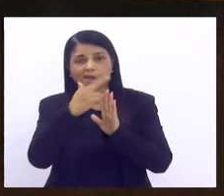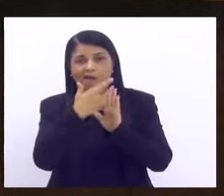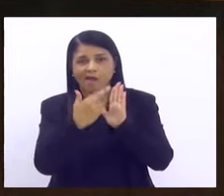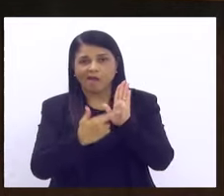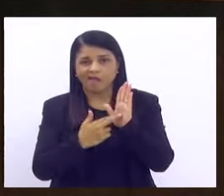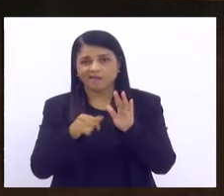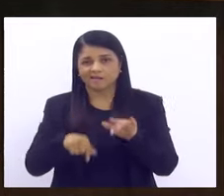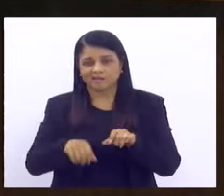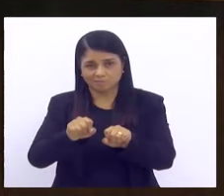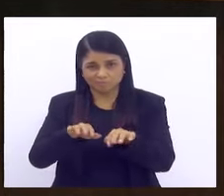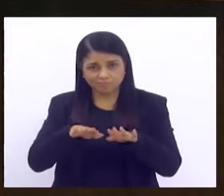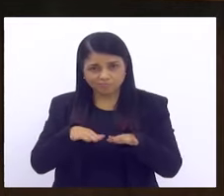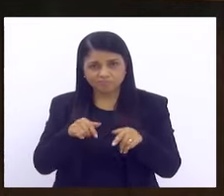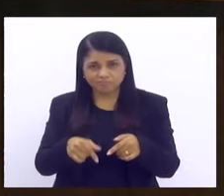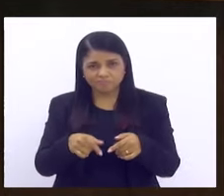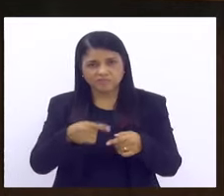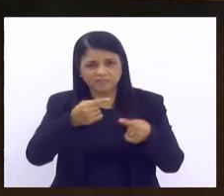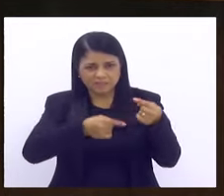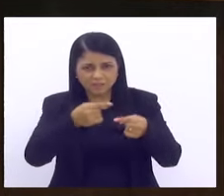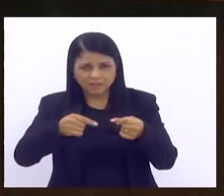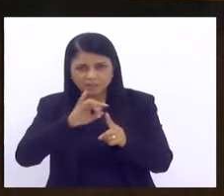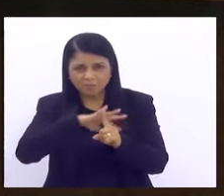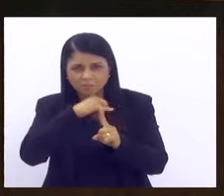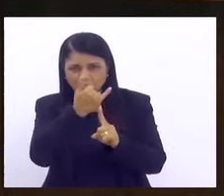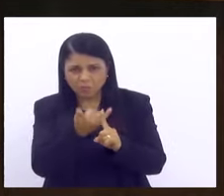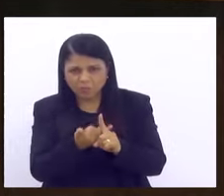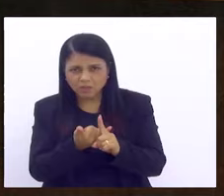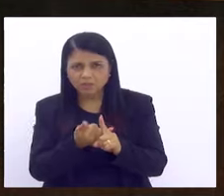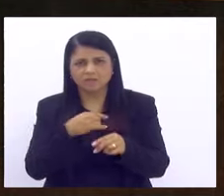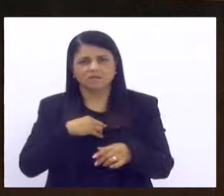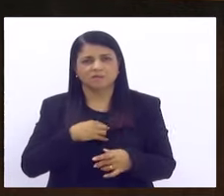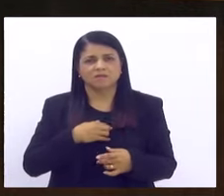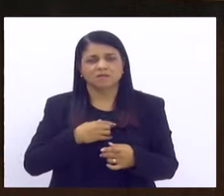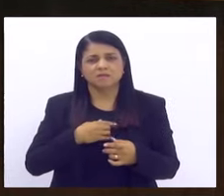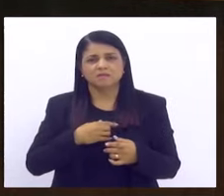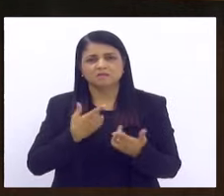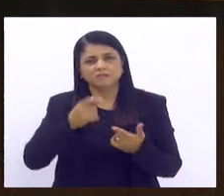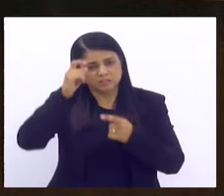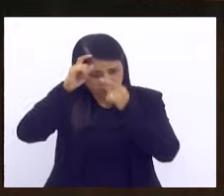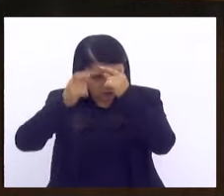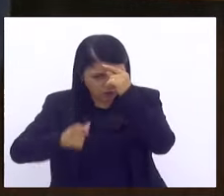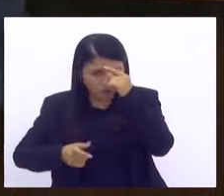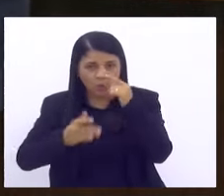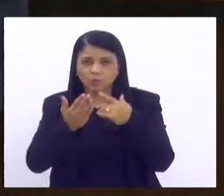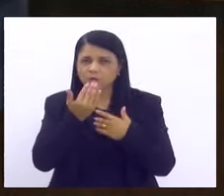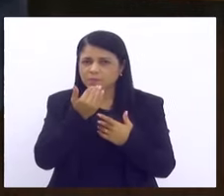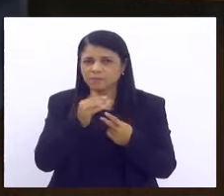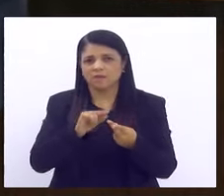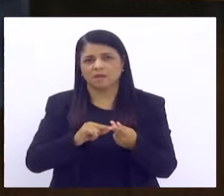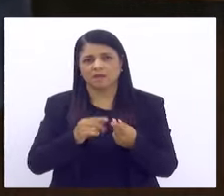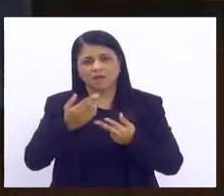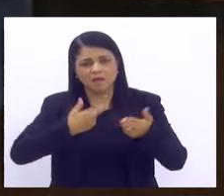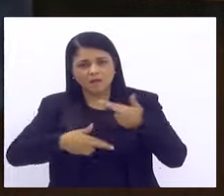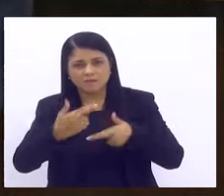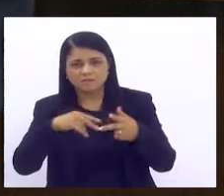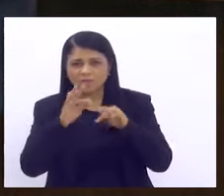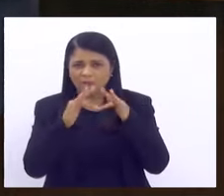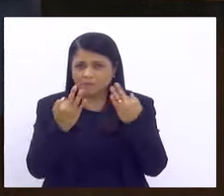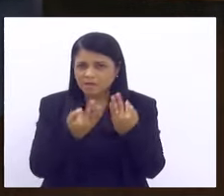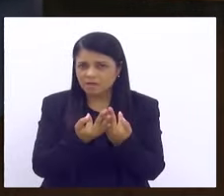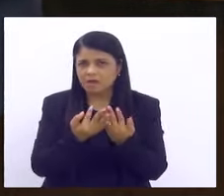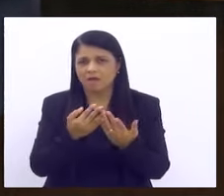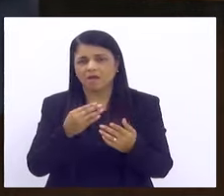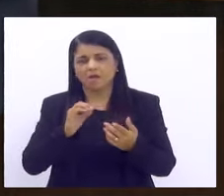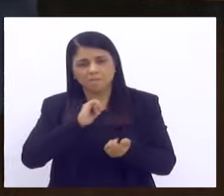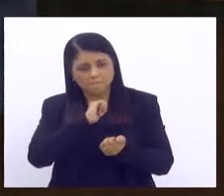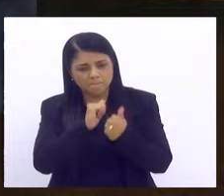casa, debater bullying, debater transtornos alimentares, debater relação familiar, prática